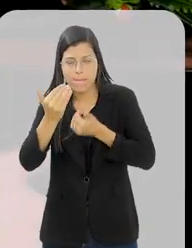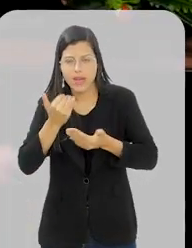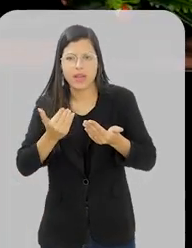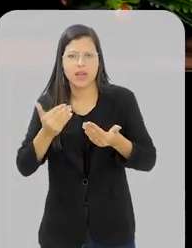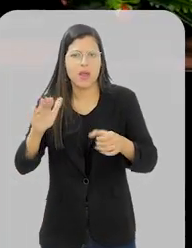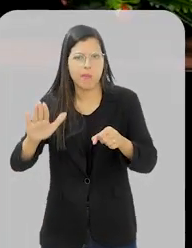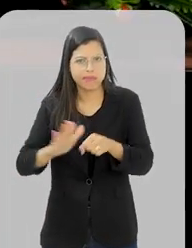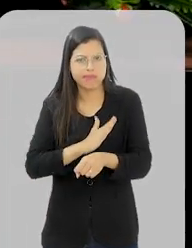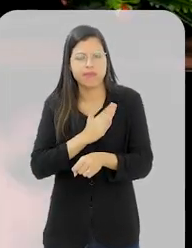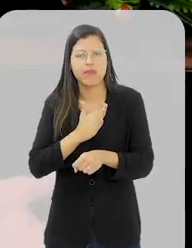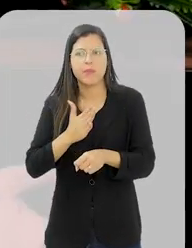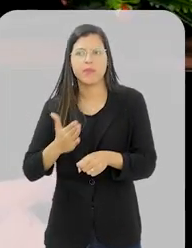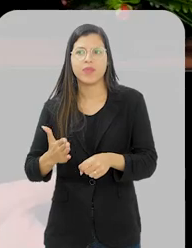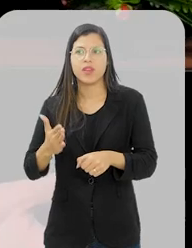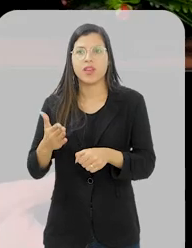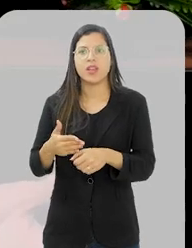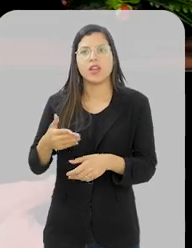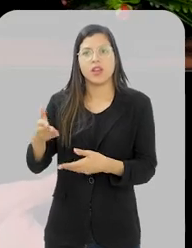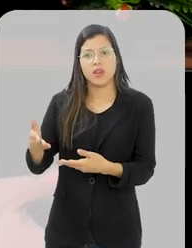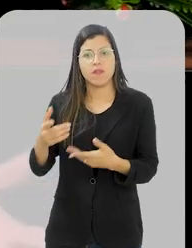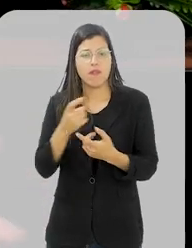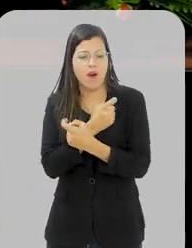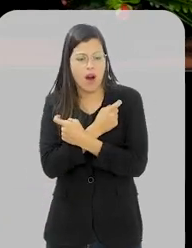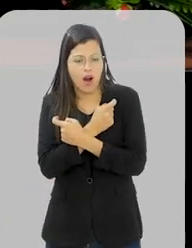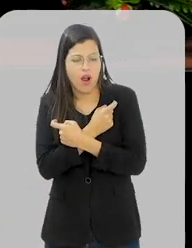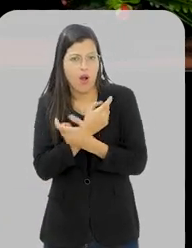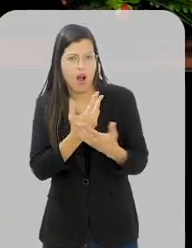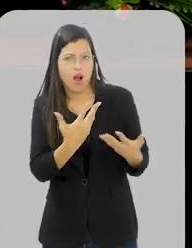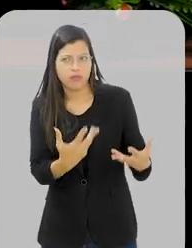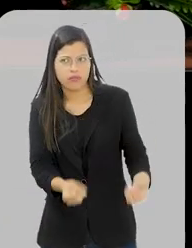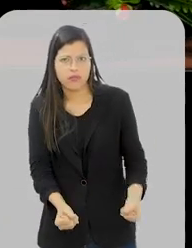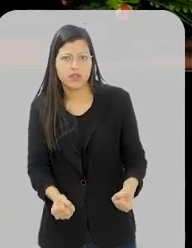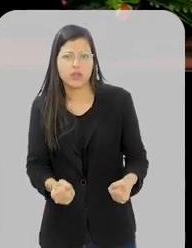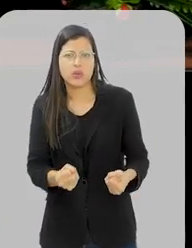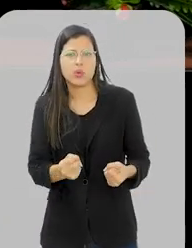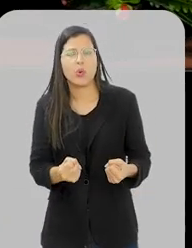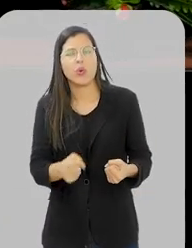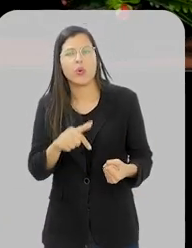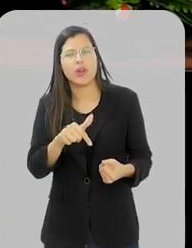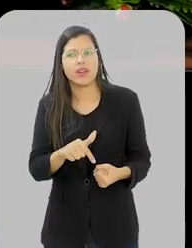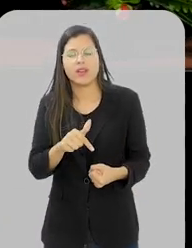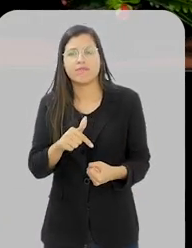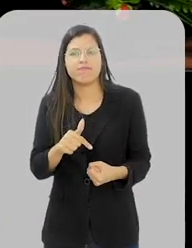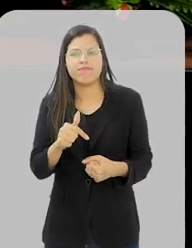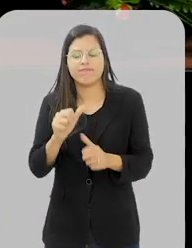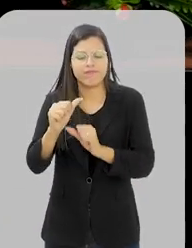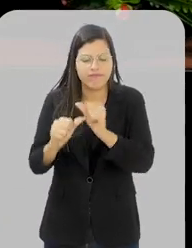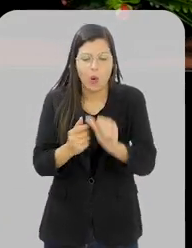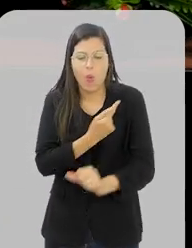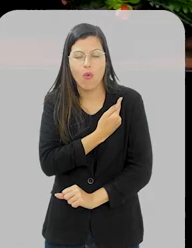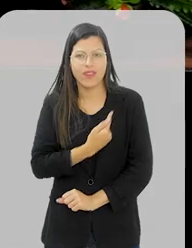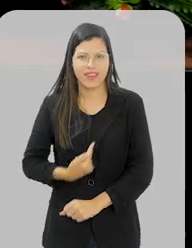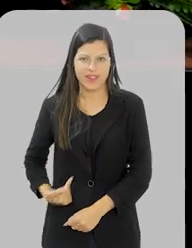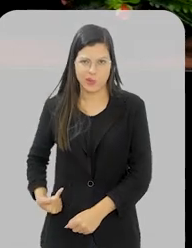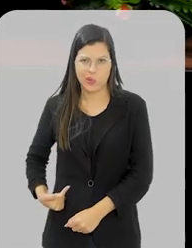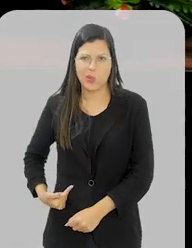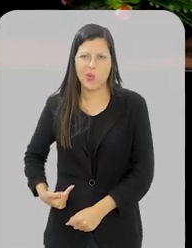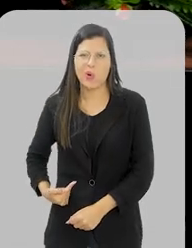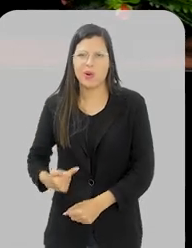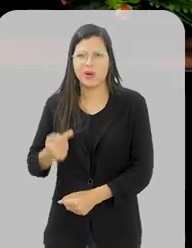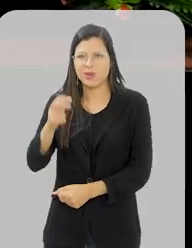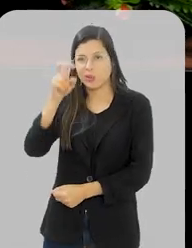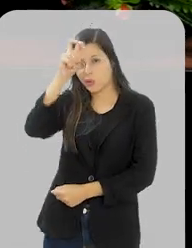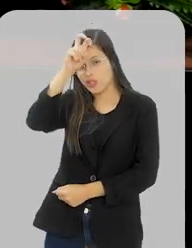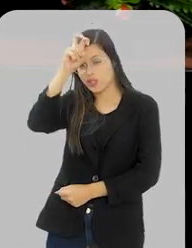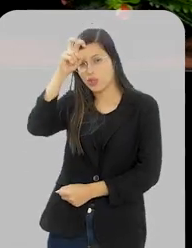e fez com que o faraó fizesse o que ele falou e ele se tornou o principal Conselheiro governador do Egito isso gerou outra cummeira